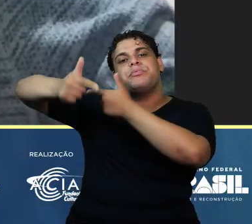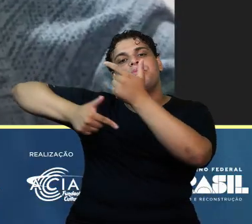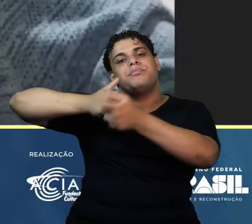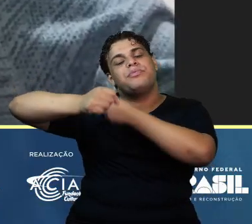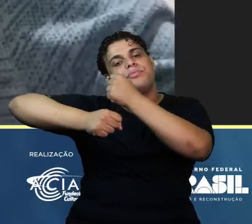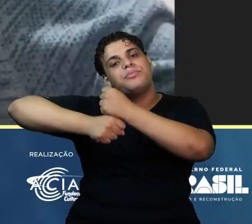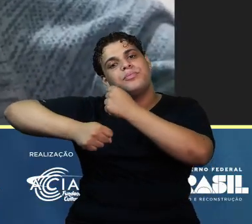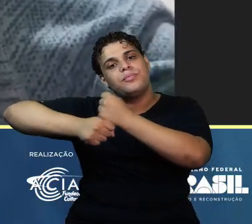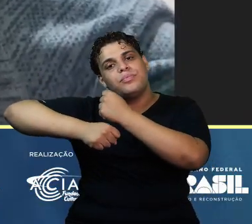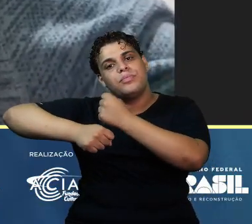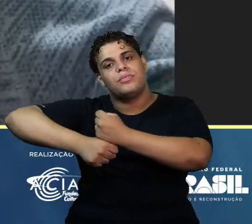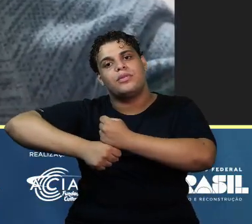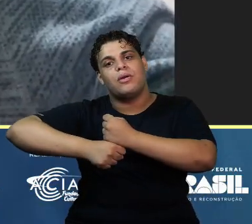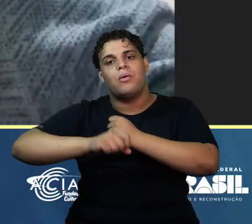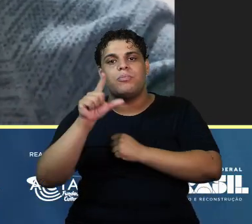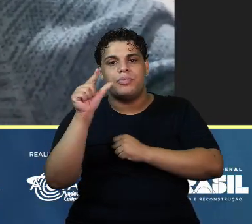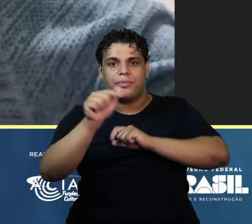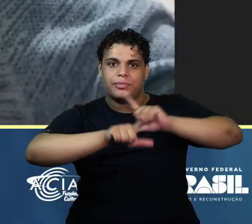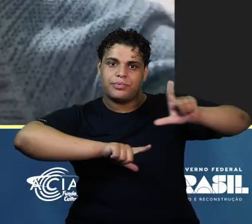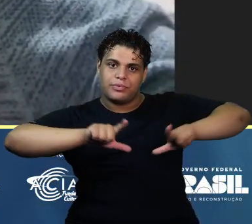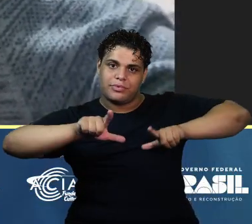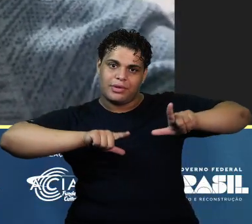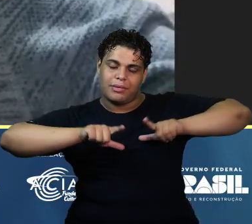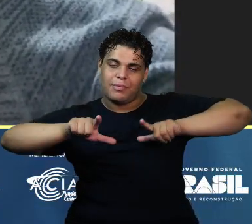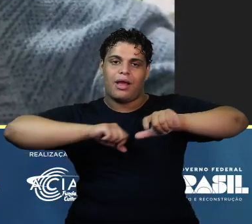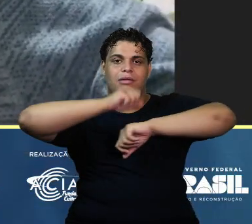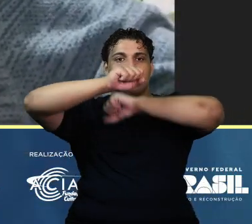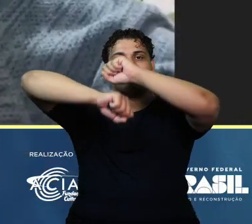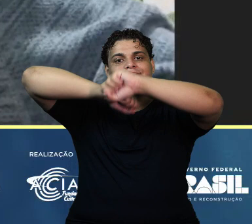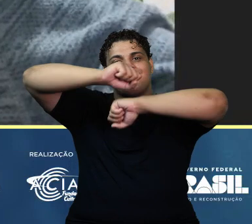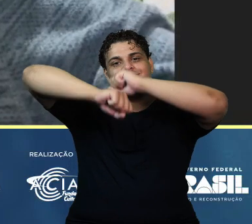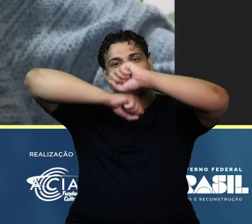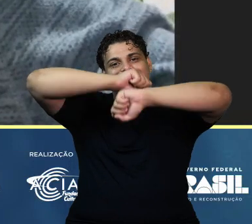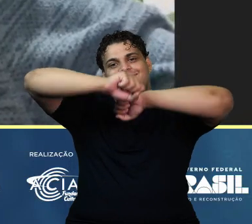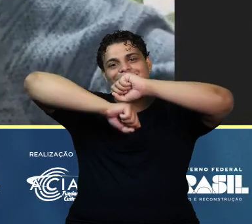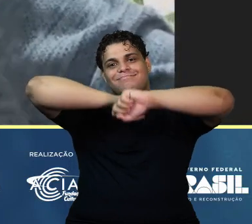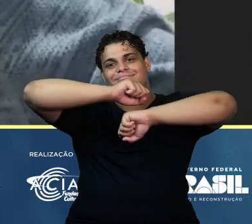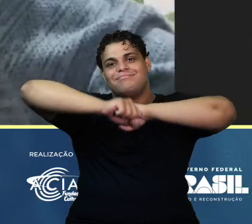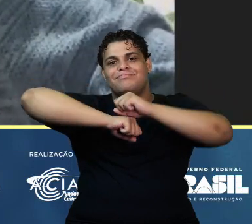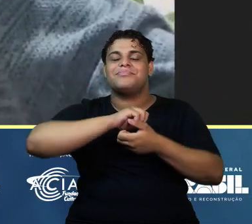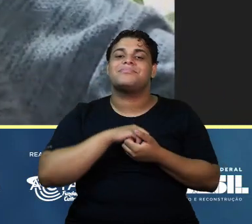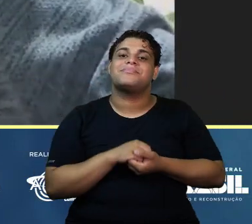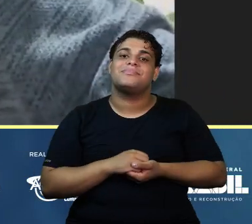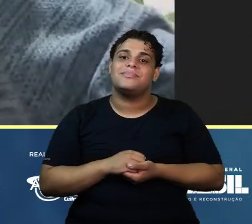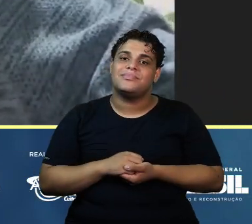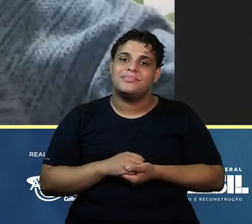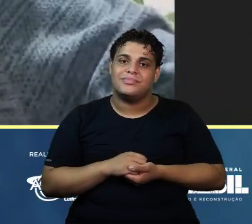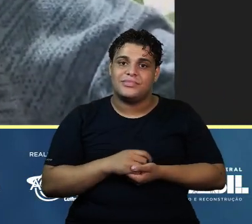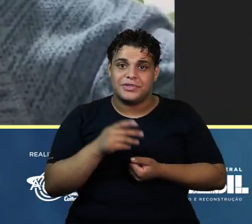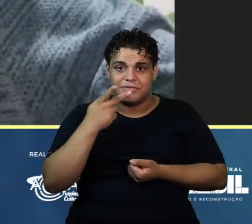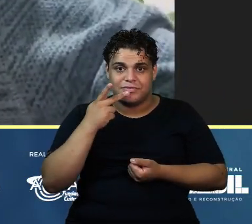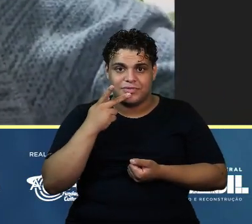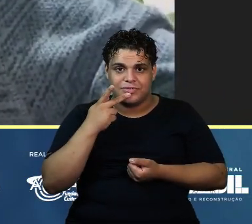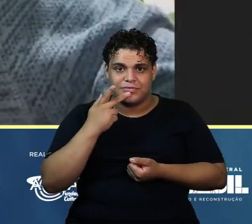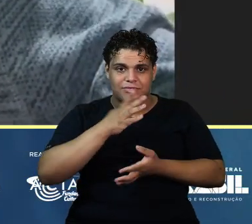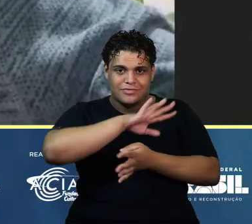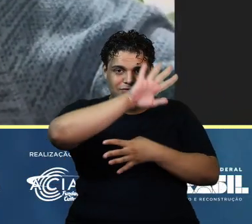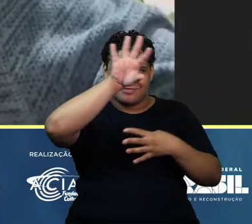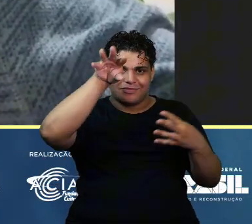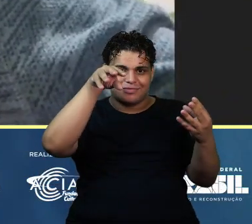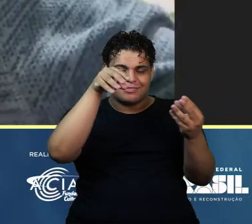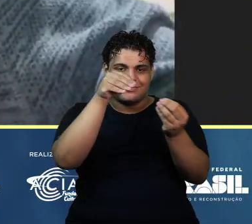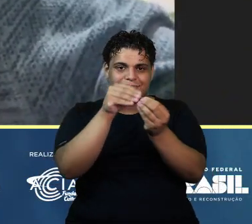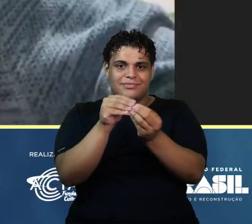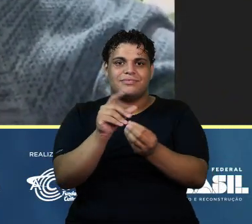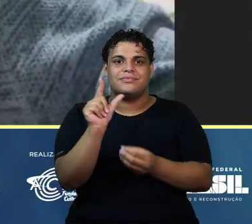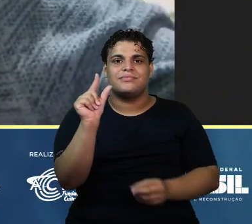anos, um pouquinho do trabalho da organização. Como eu disse, foi um recorte, né, porque a organização